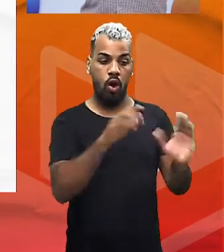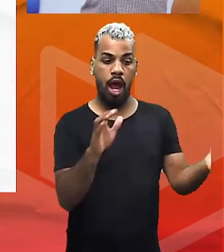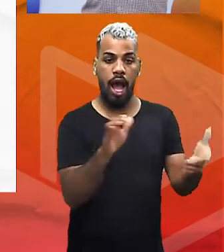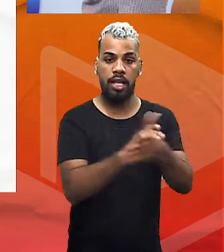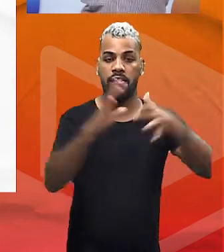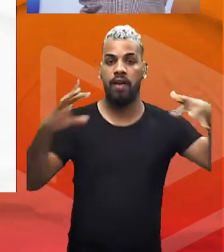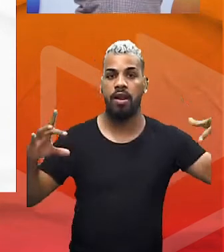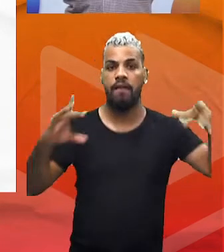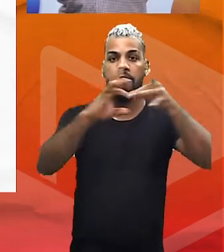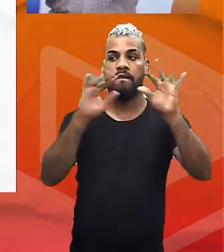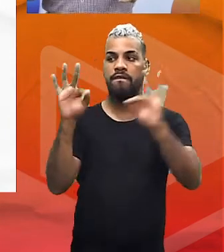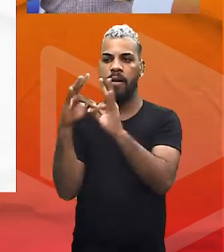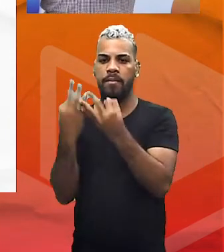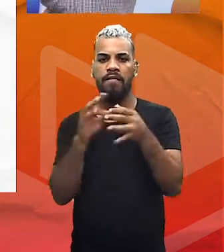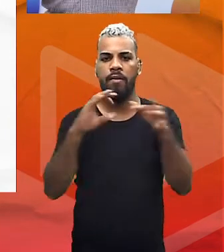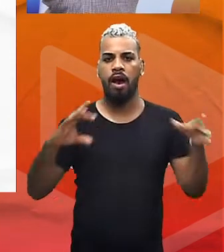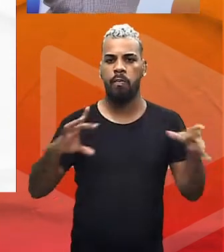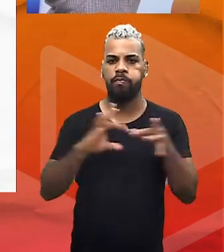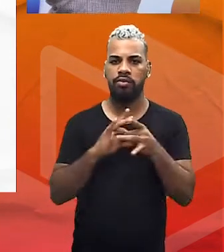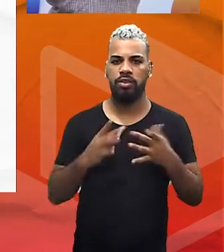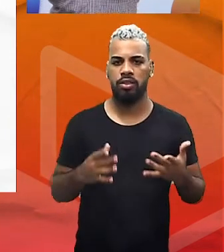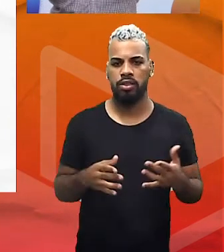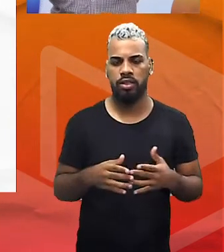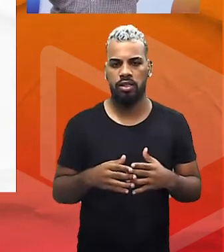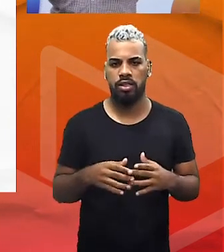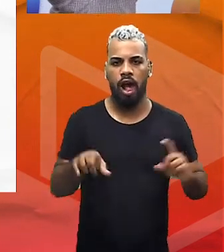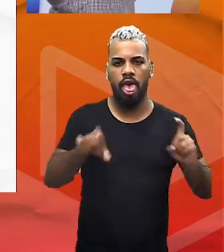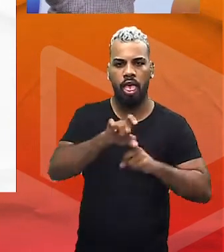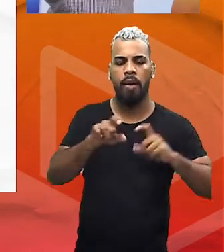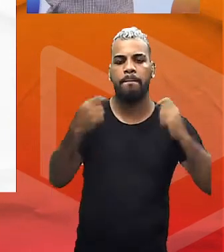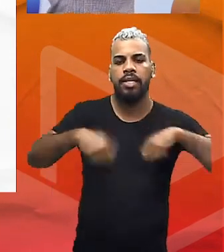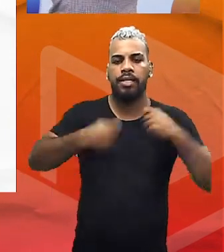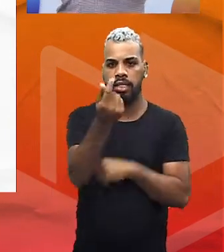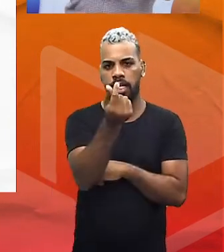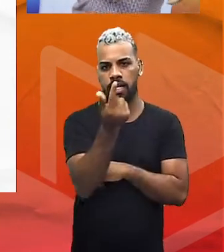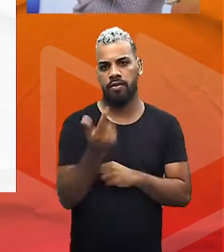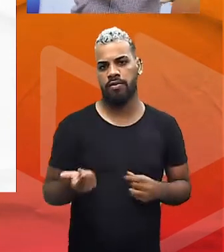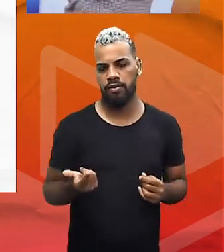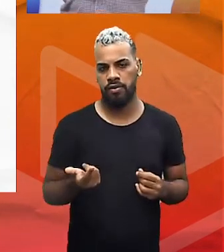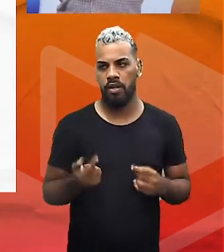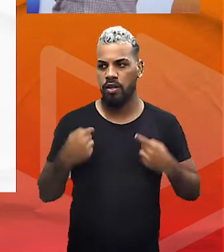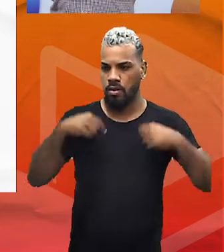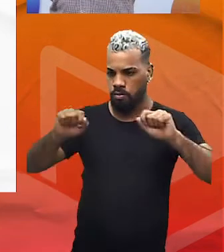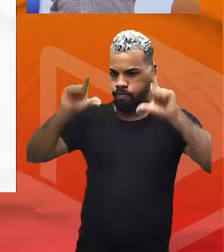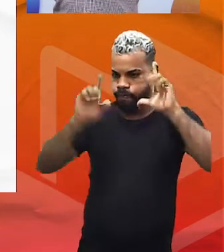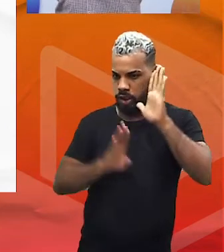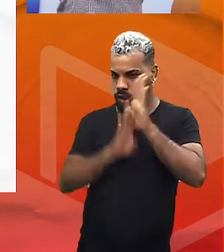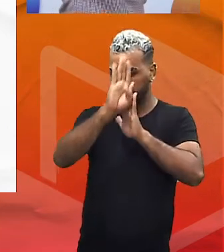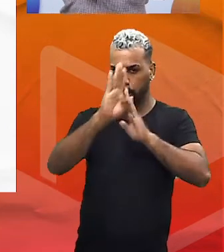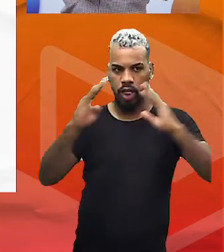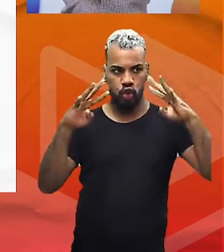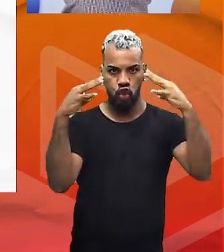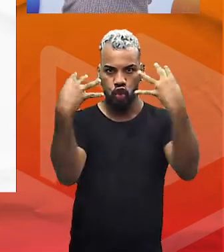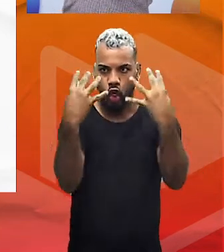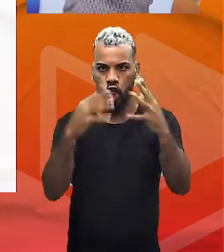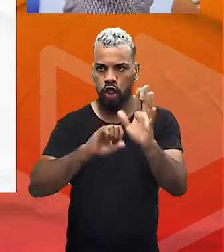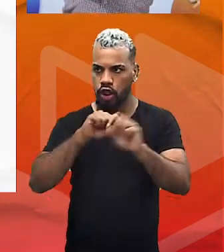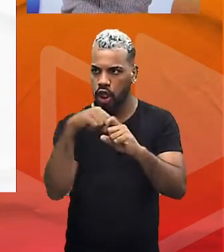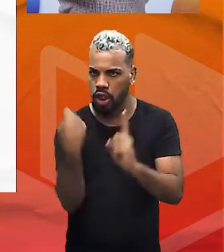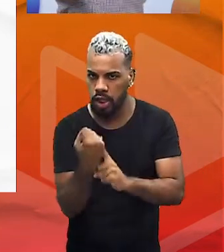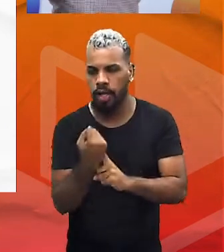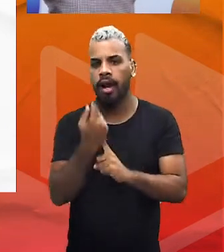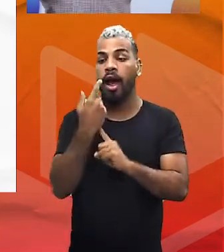a felicidade dependendo do dinheiro, entendeu? A ascensão social é a justificativa para a